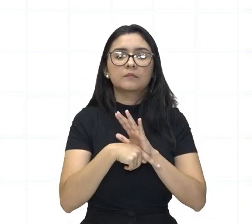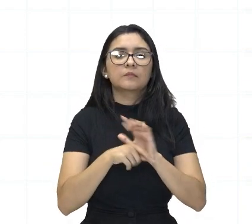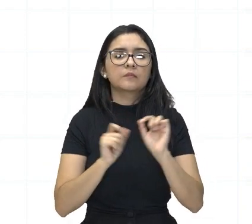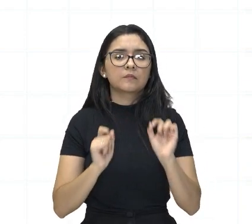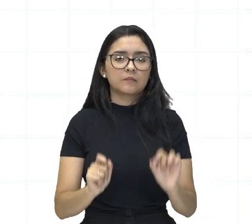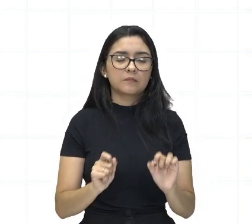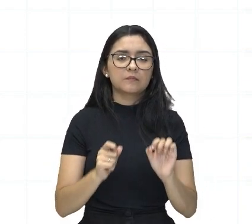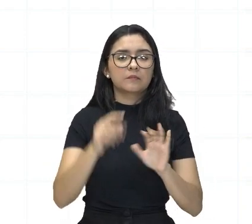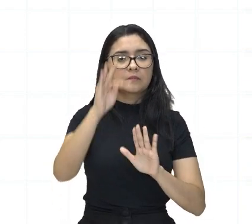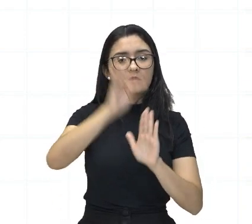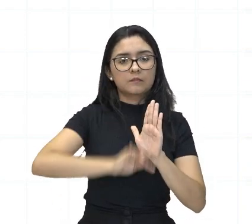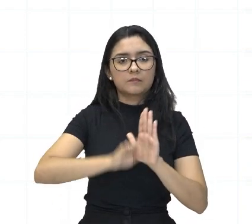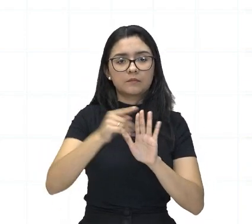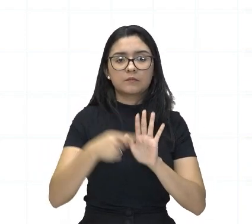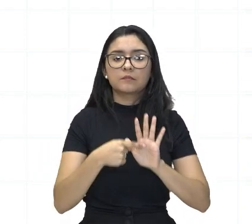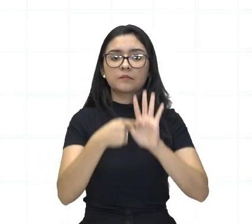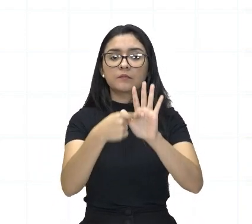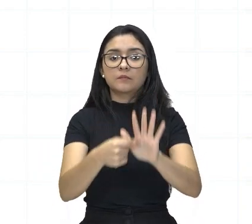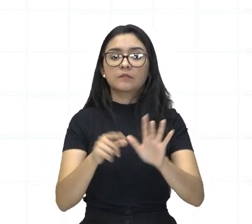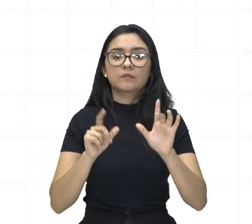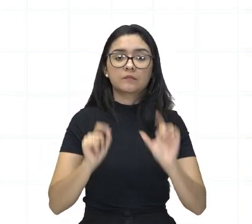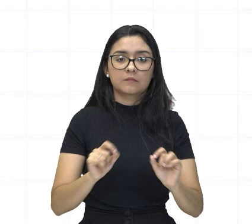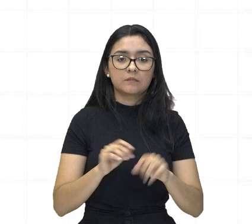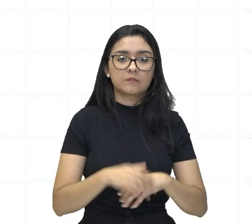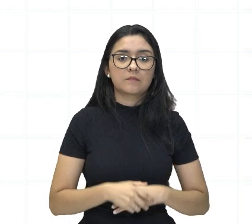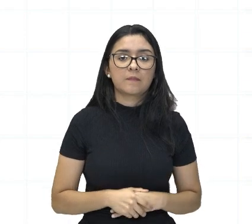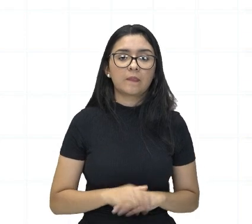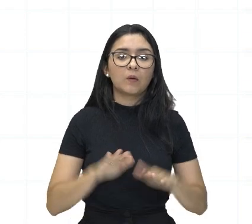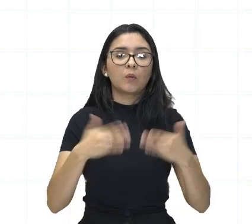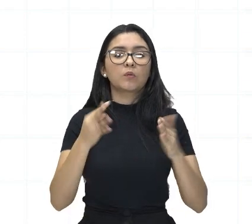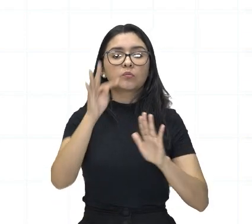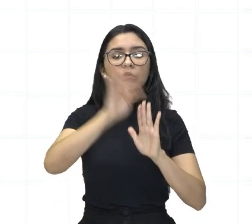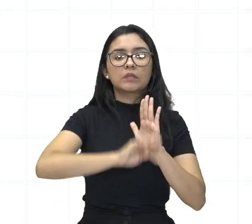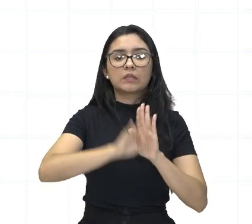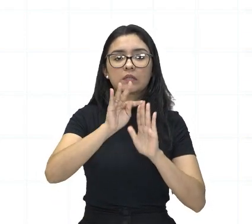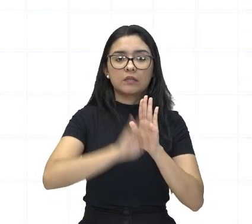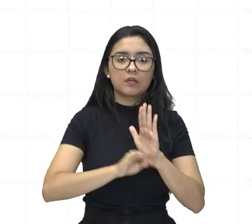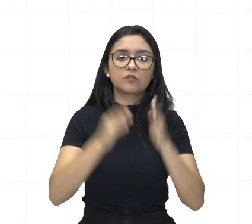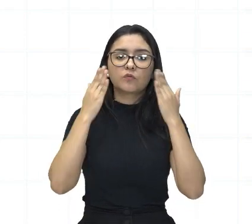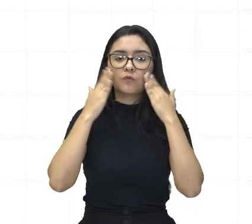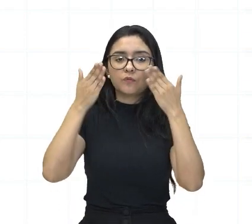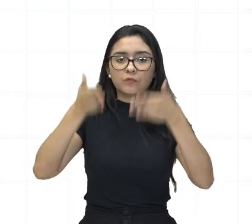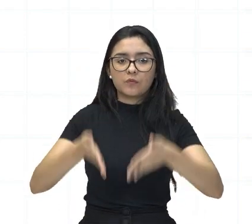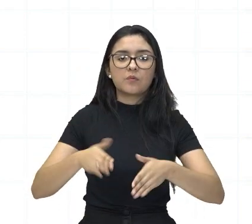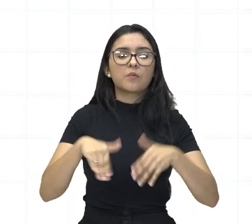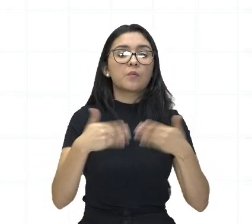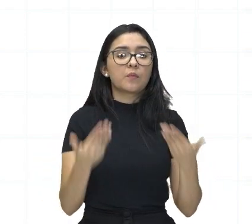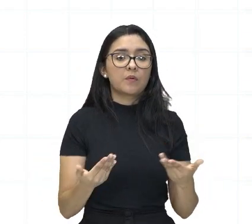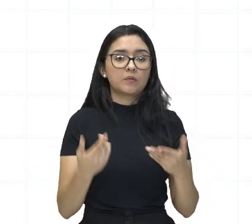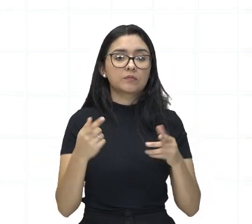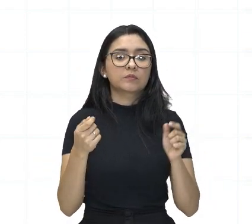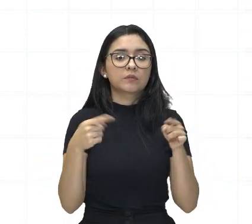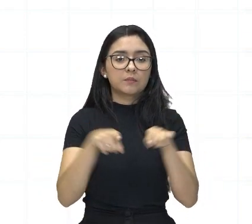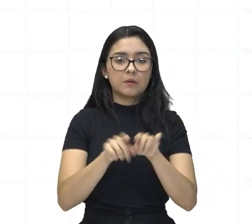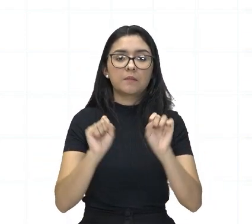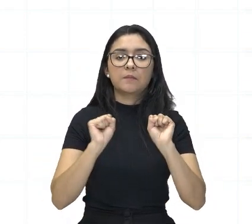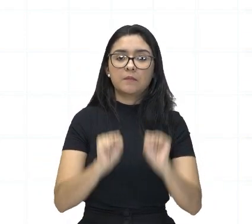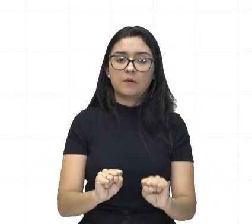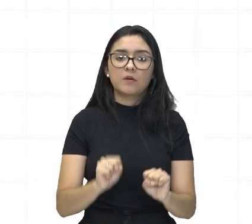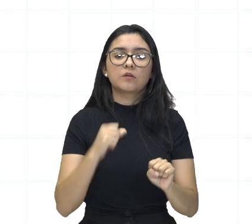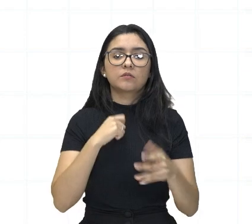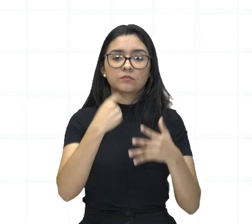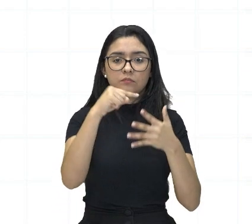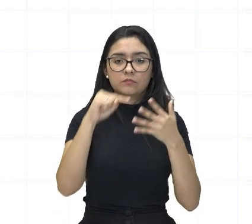apontando, com isso, a direção ou o sentido para o qual o texto está se voltando. Eles podem ser tanto